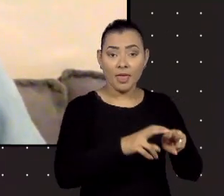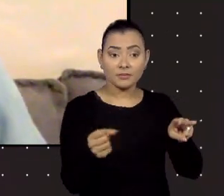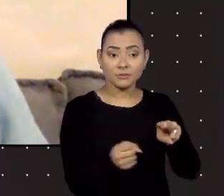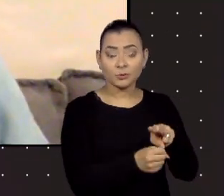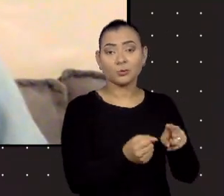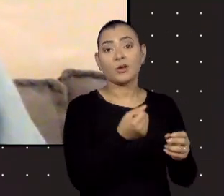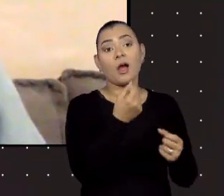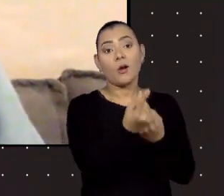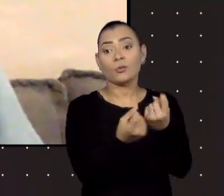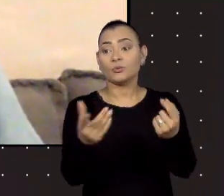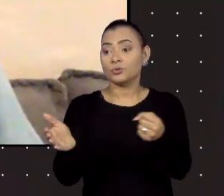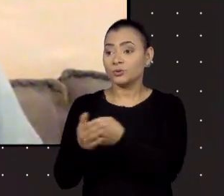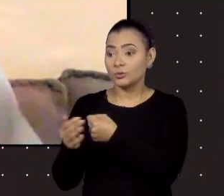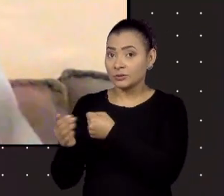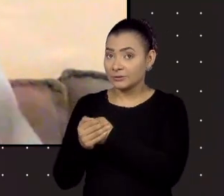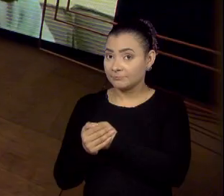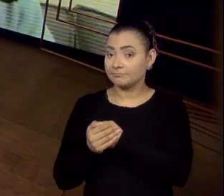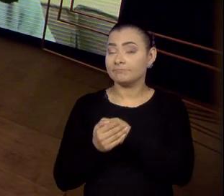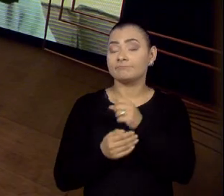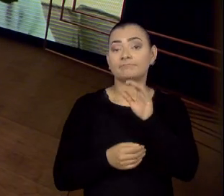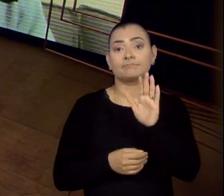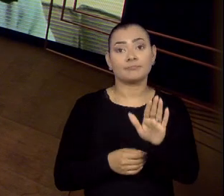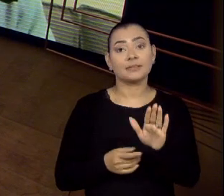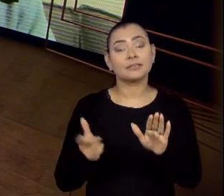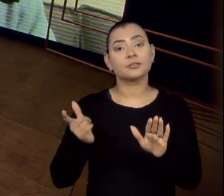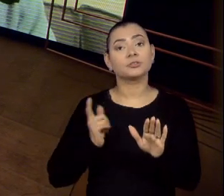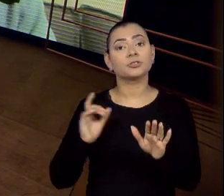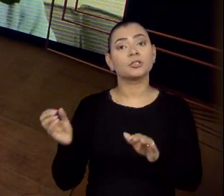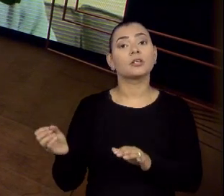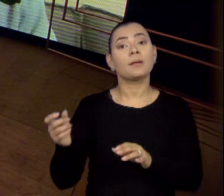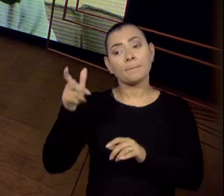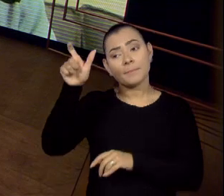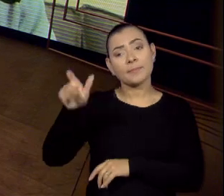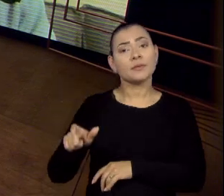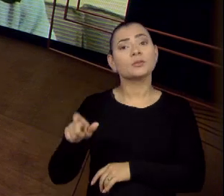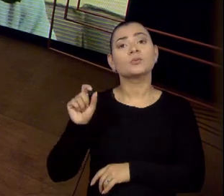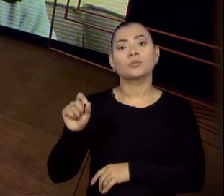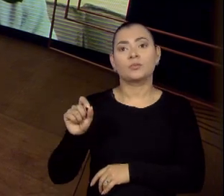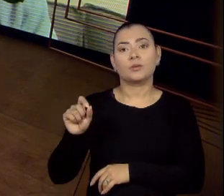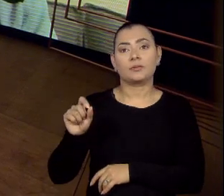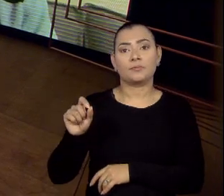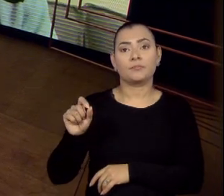escondidos, e tinha uma figura nova dentro do jornal, que era o censor.